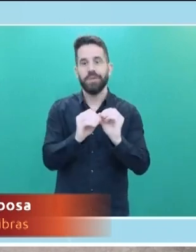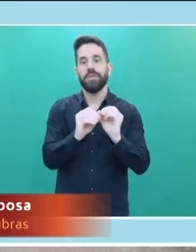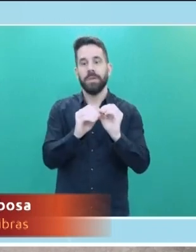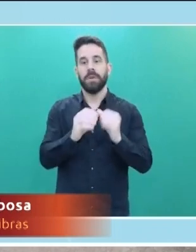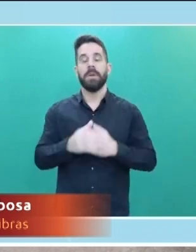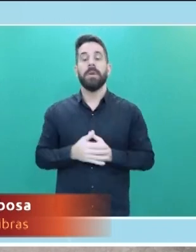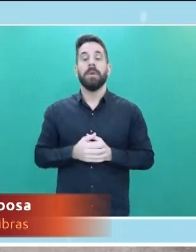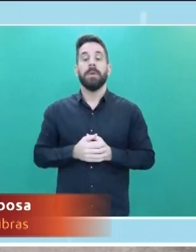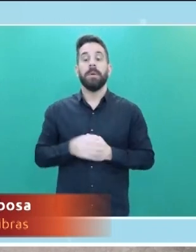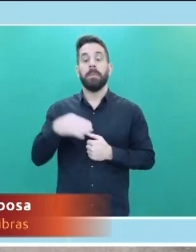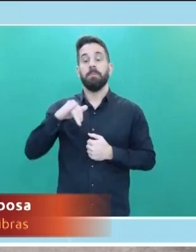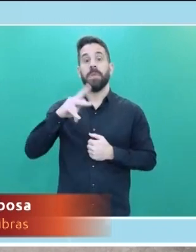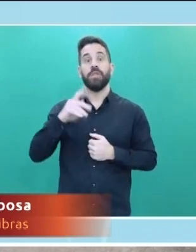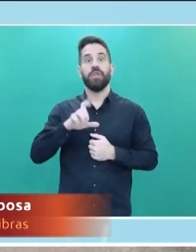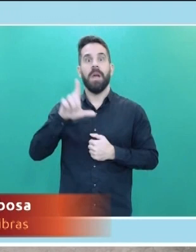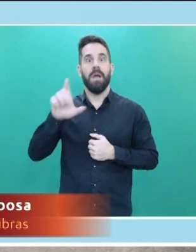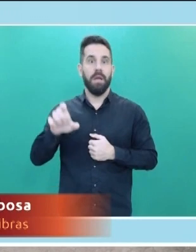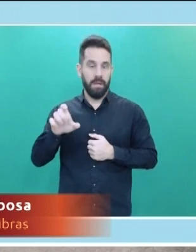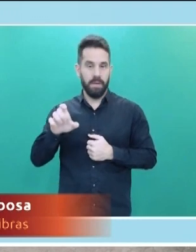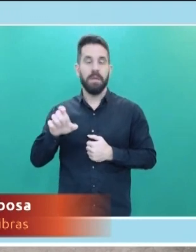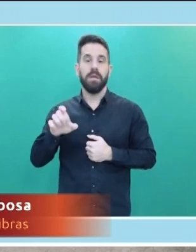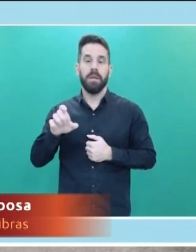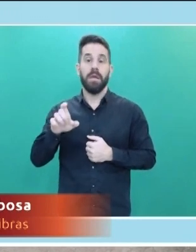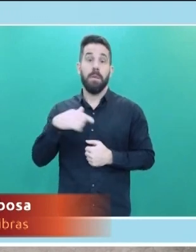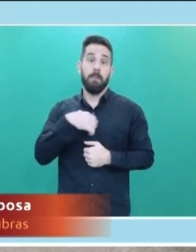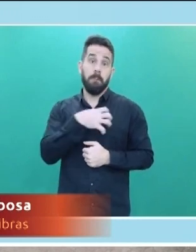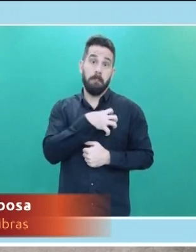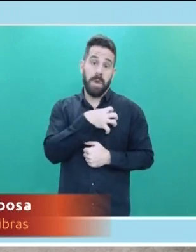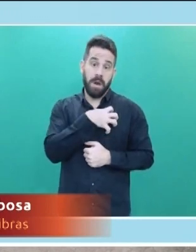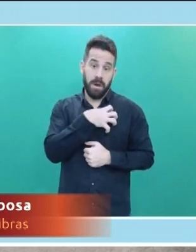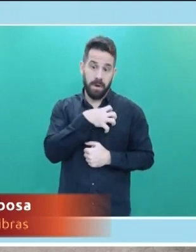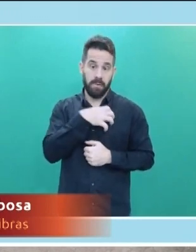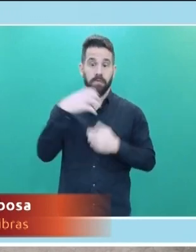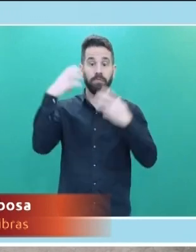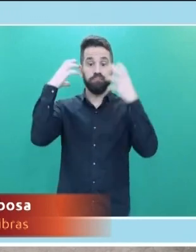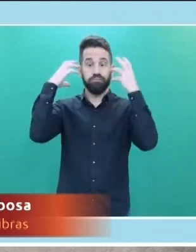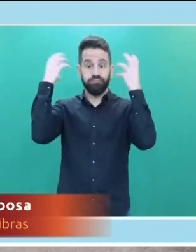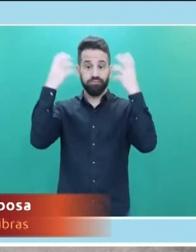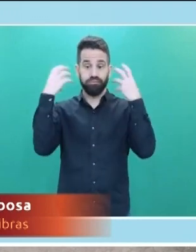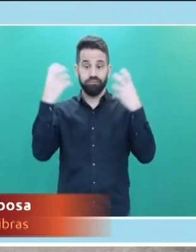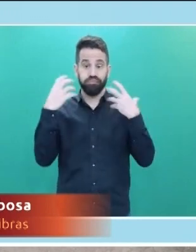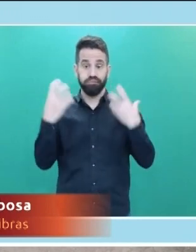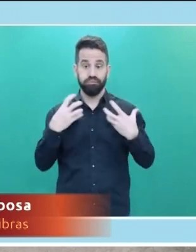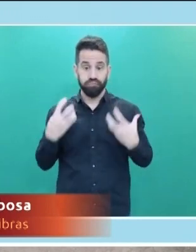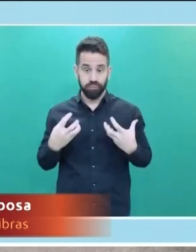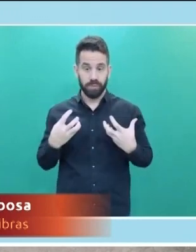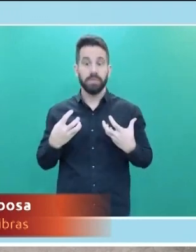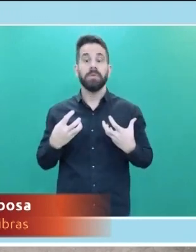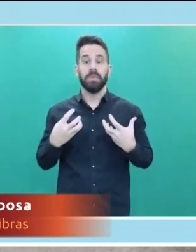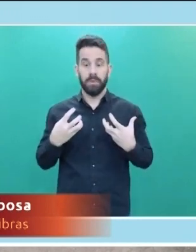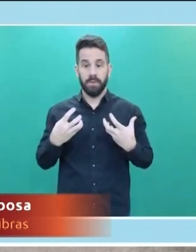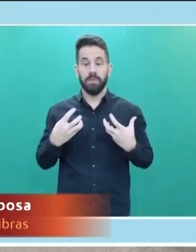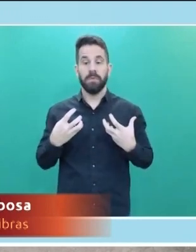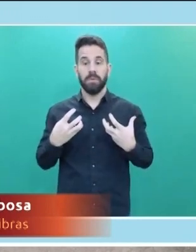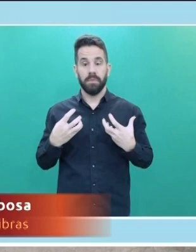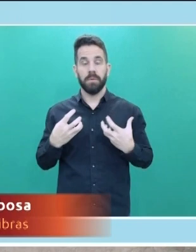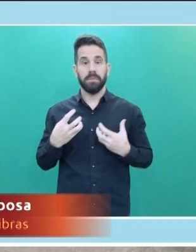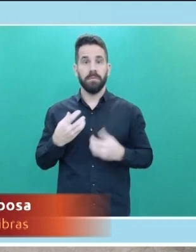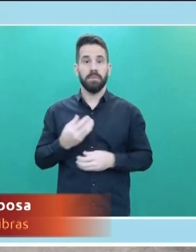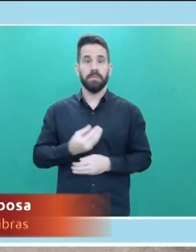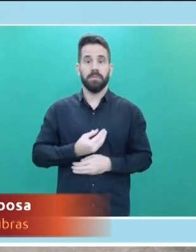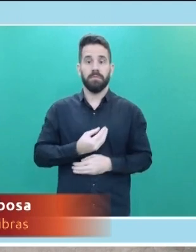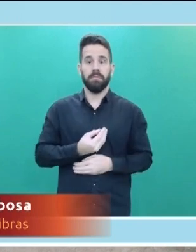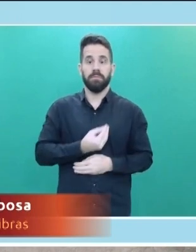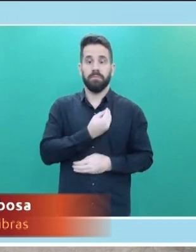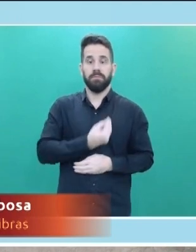eu sou baiana, Michele, que você... eu tenho um cabelo cacheado, sou não branca, e hoje eu estou vestindo uma